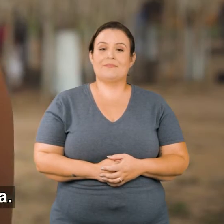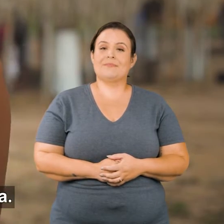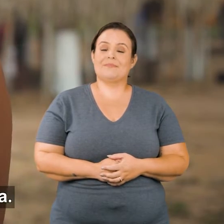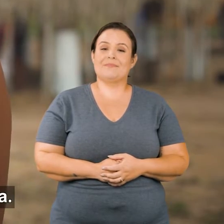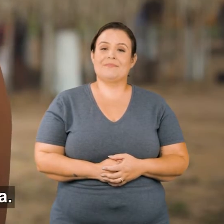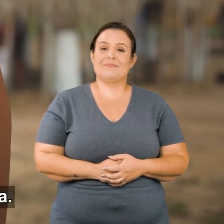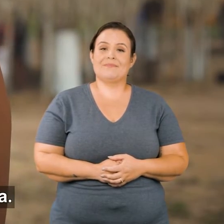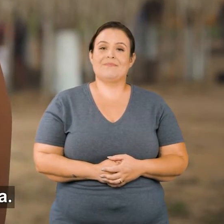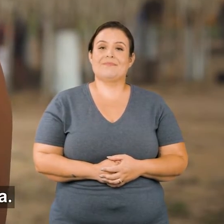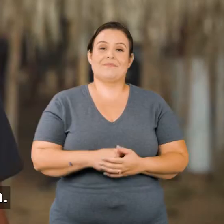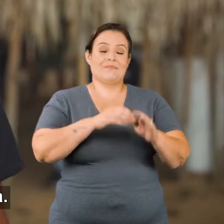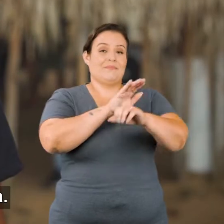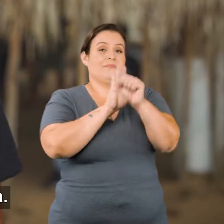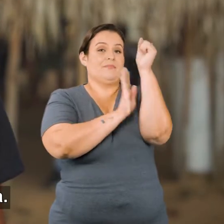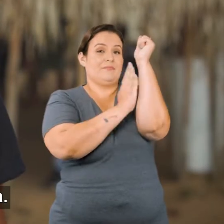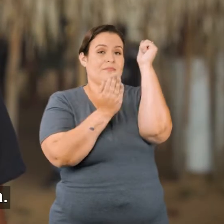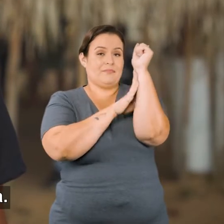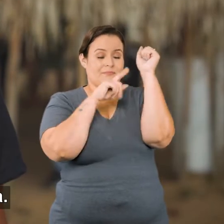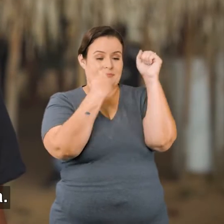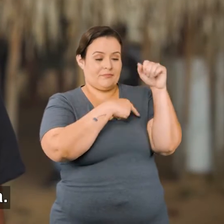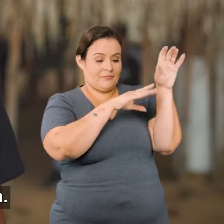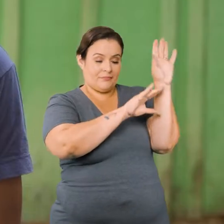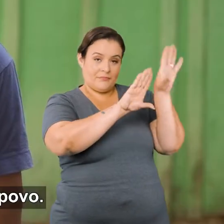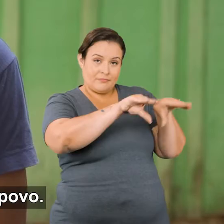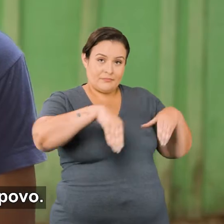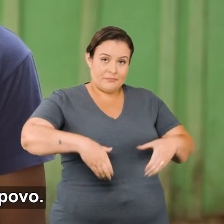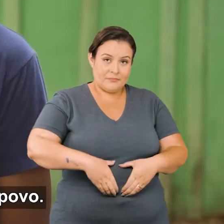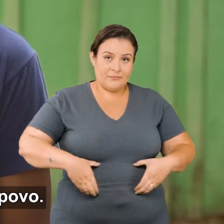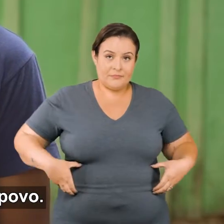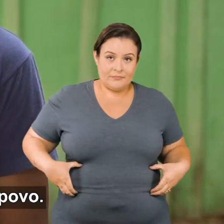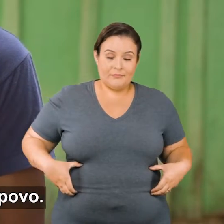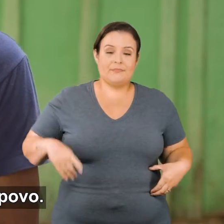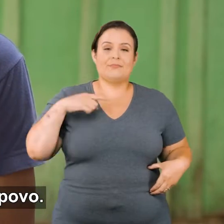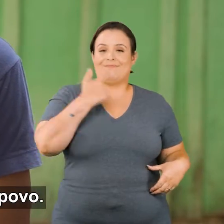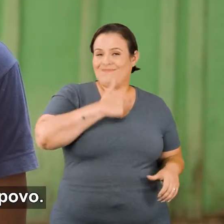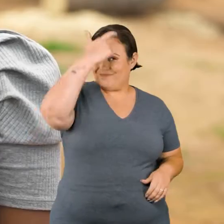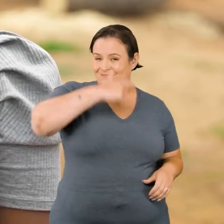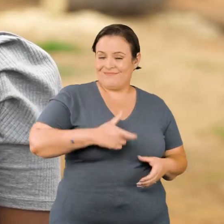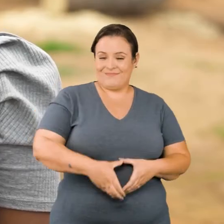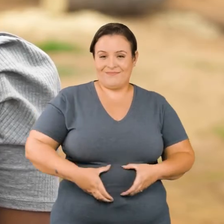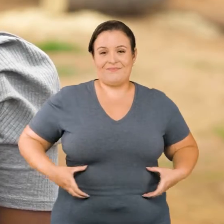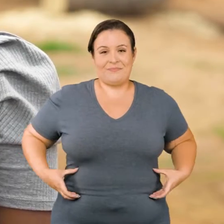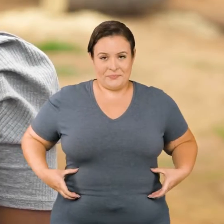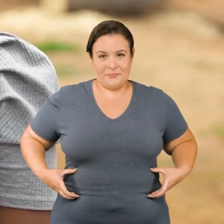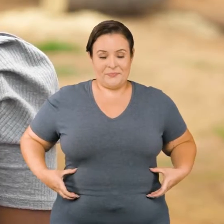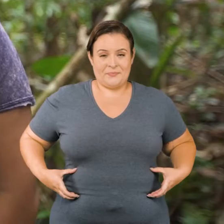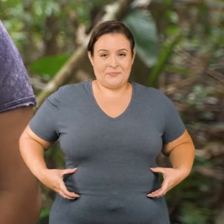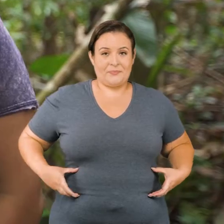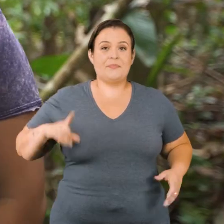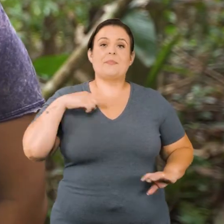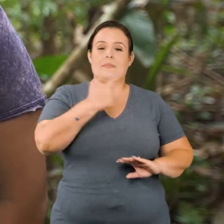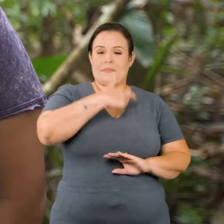Uma bebê com uma rabeca. Da casca nós tiramos a cinta. Zelan Piaba Setumã Tucenã. Nós somos Cinta